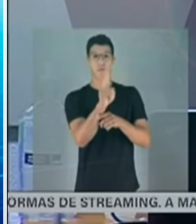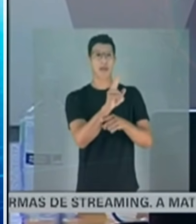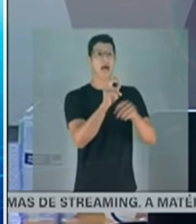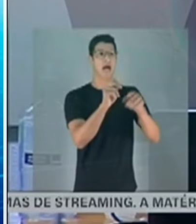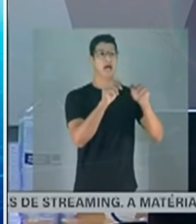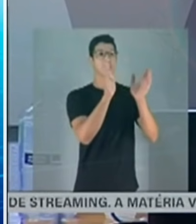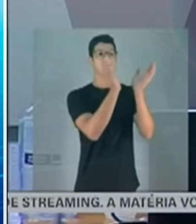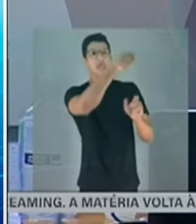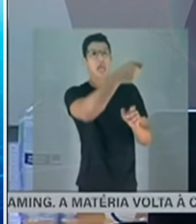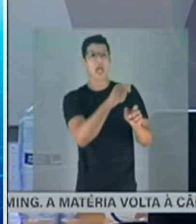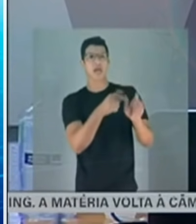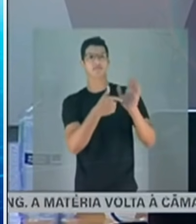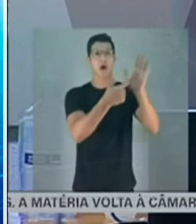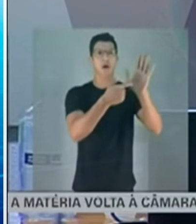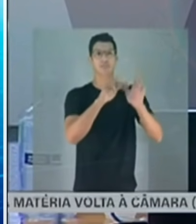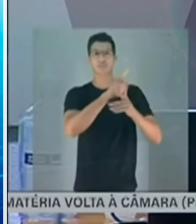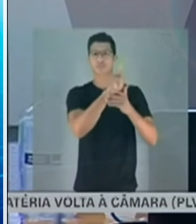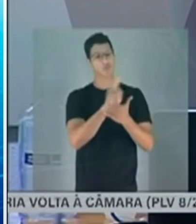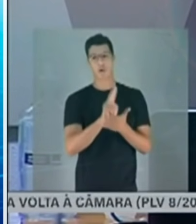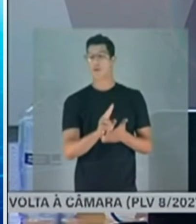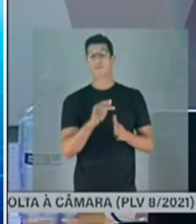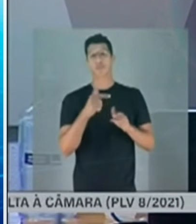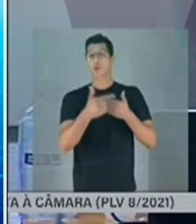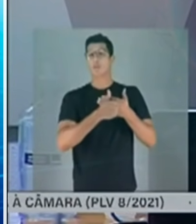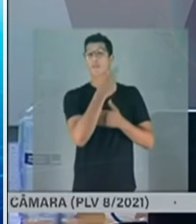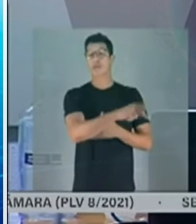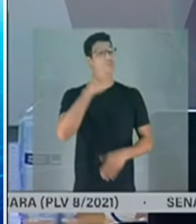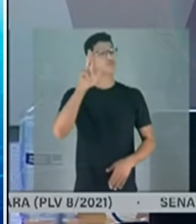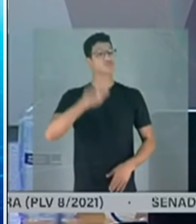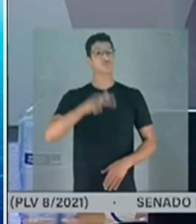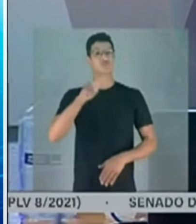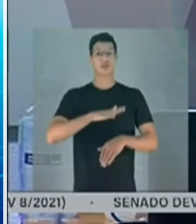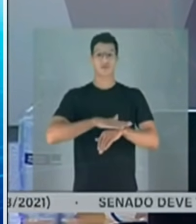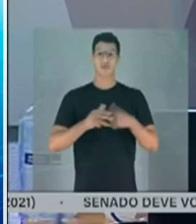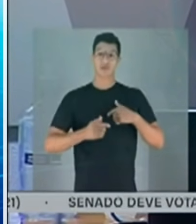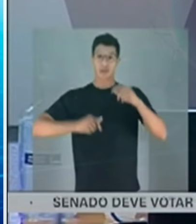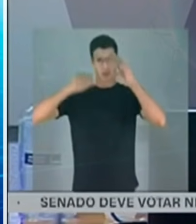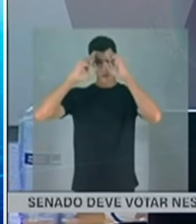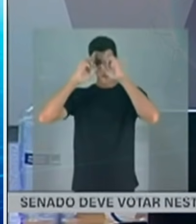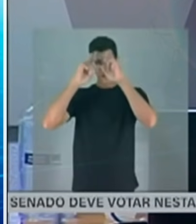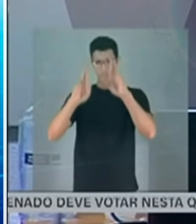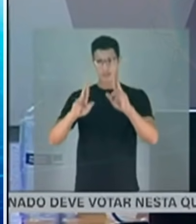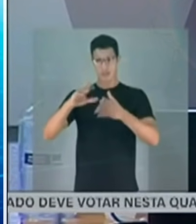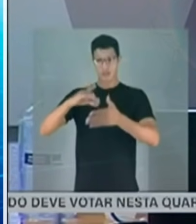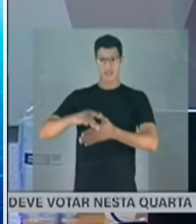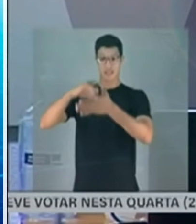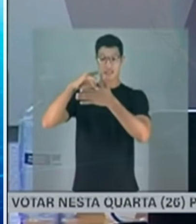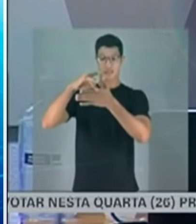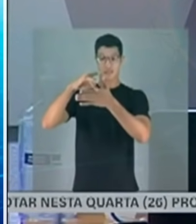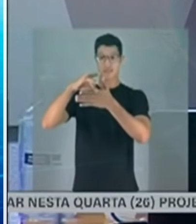cargo, indicar alguém. Não é o papel que ele faz, nunca fez isso. Então, respeito